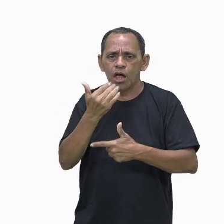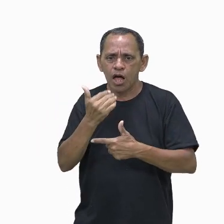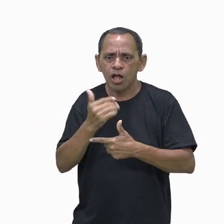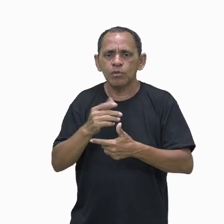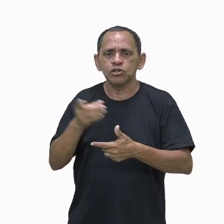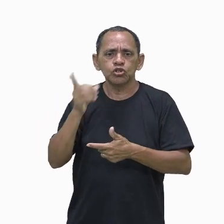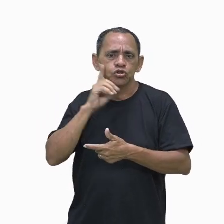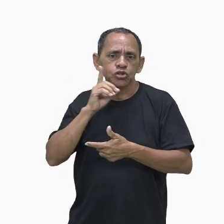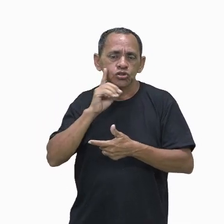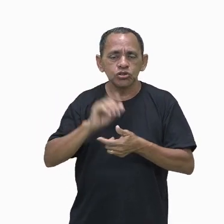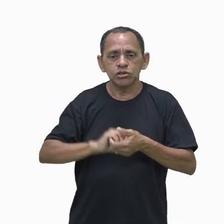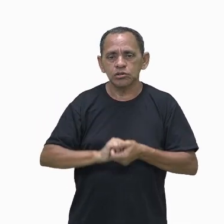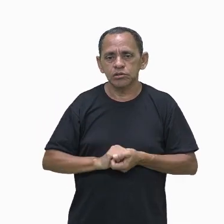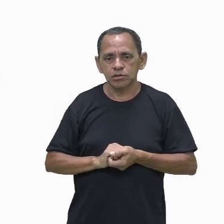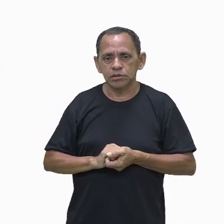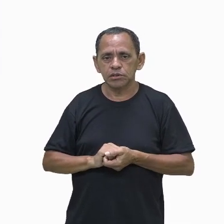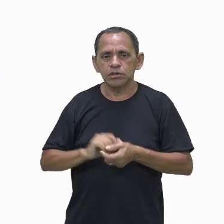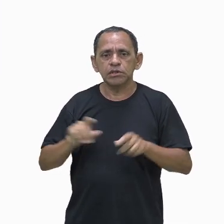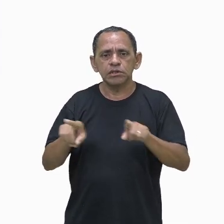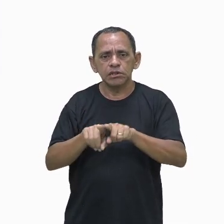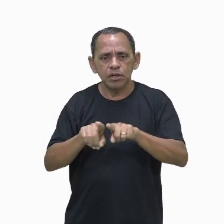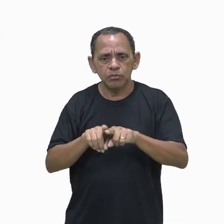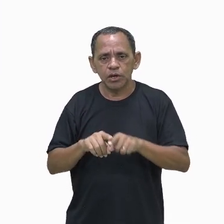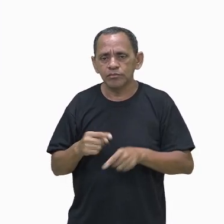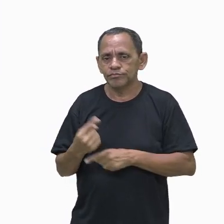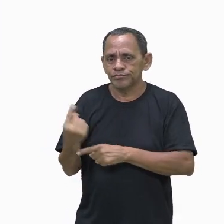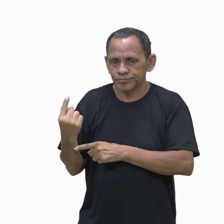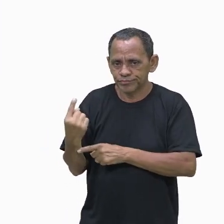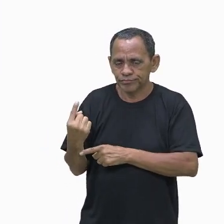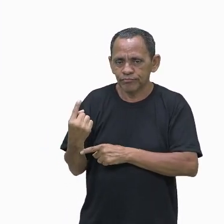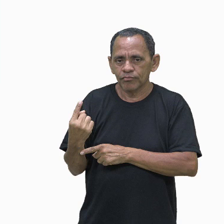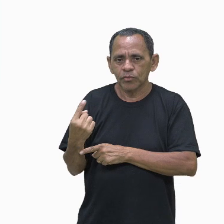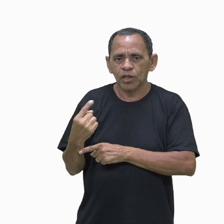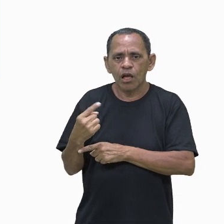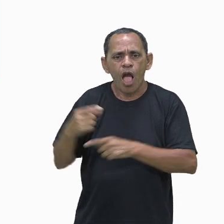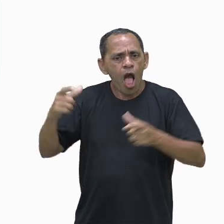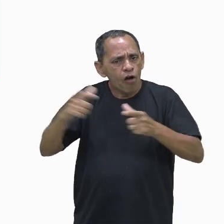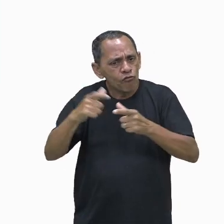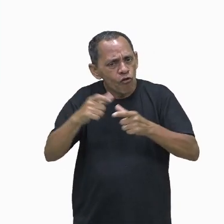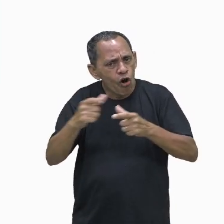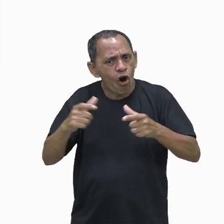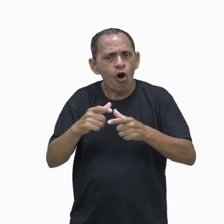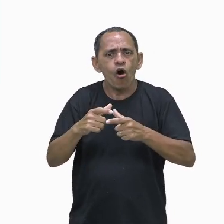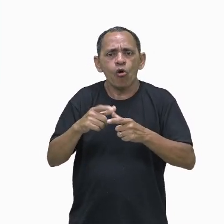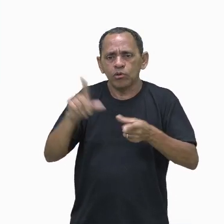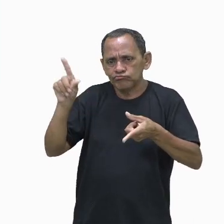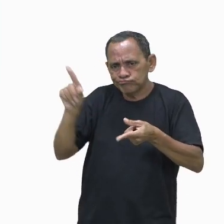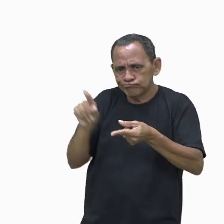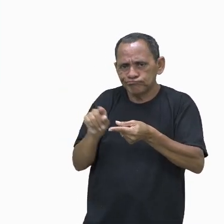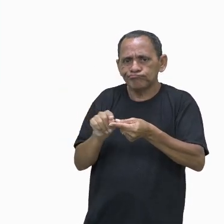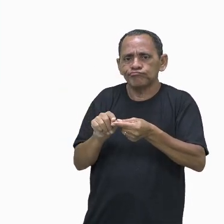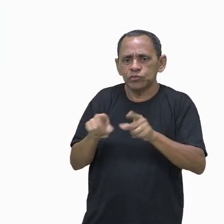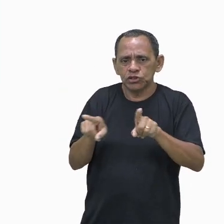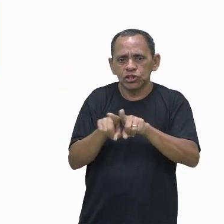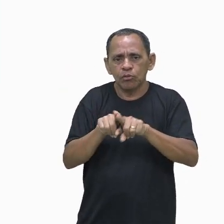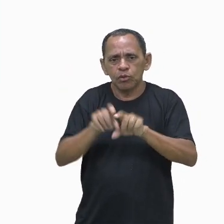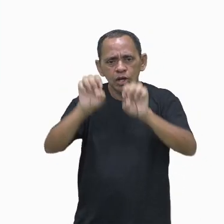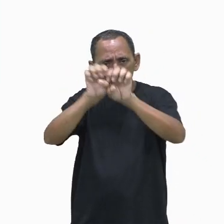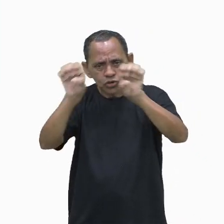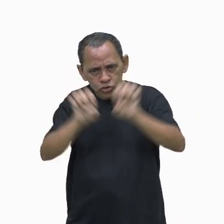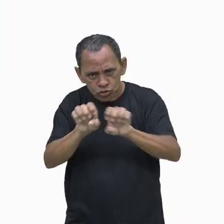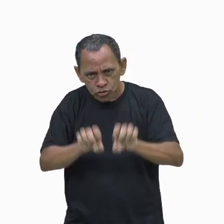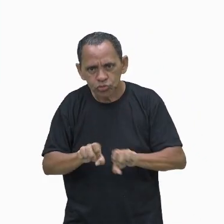A fórmula do aminoácido está reduzida aí, a seguir essa fórmula é a fórmula estrutural da